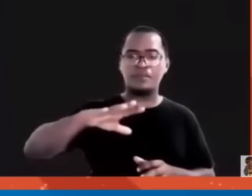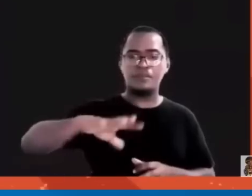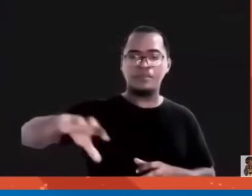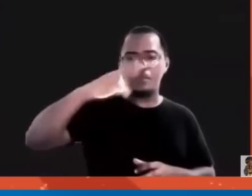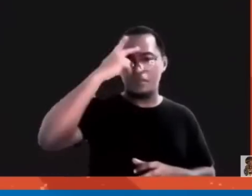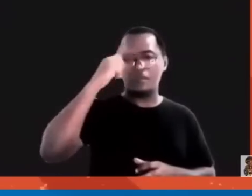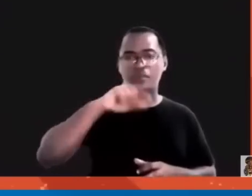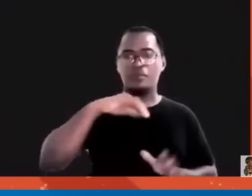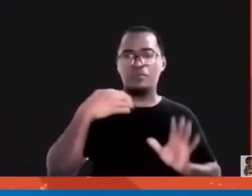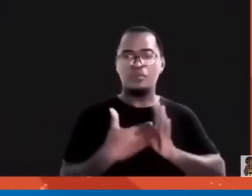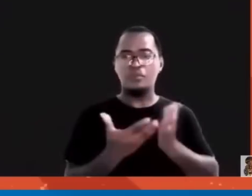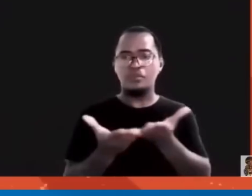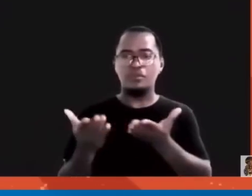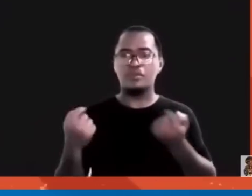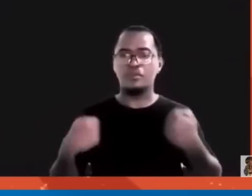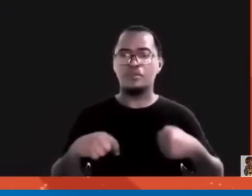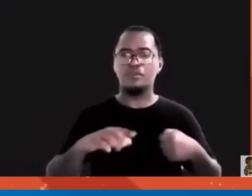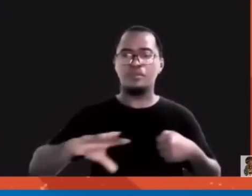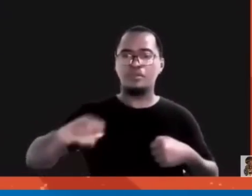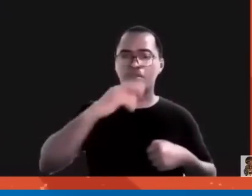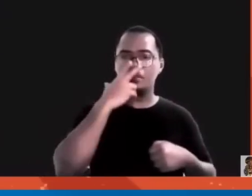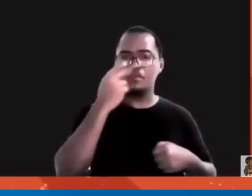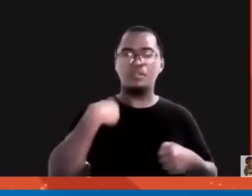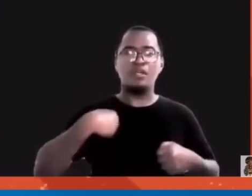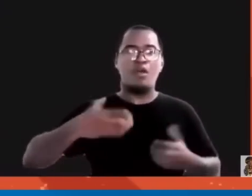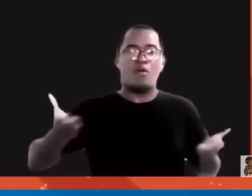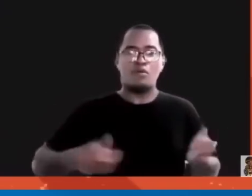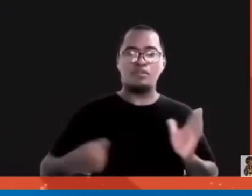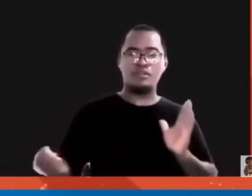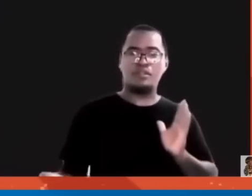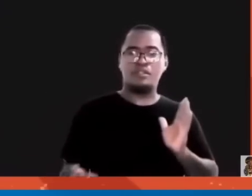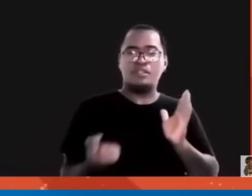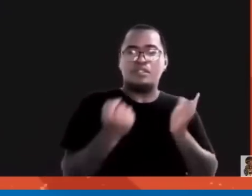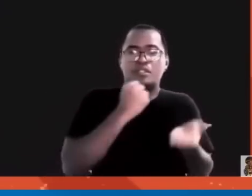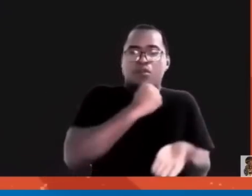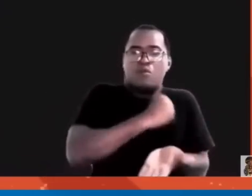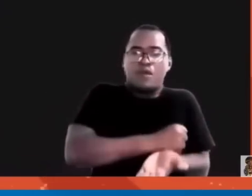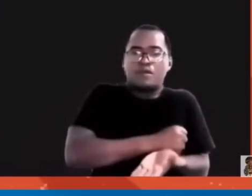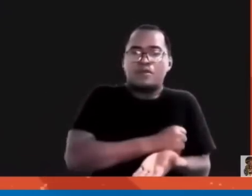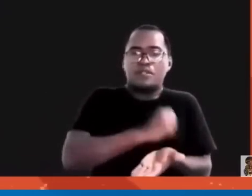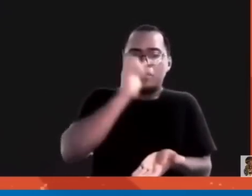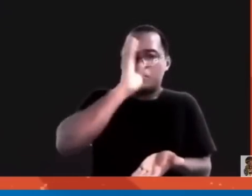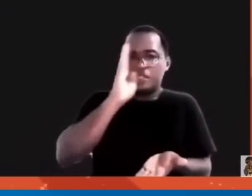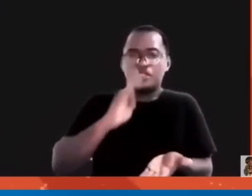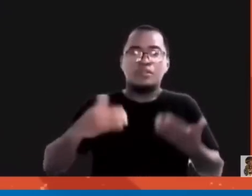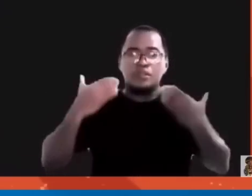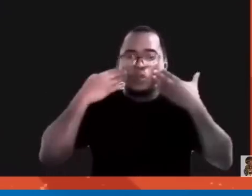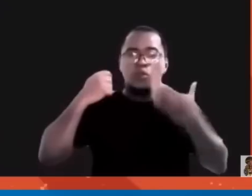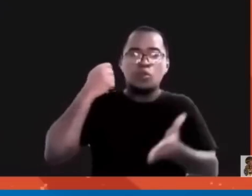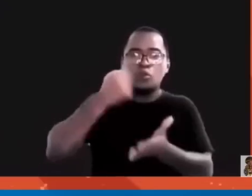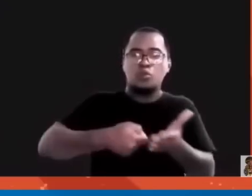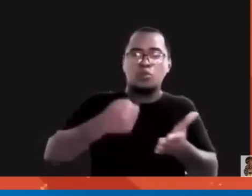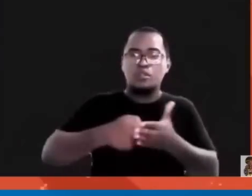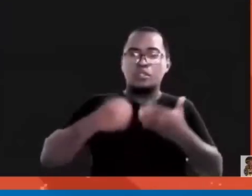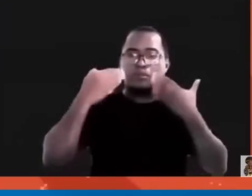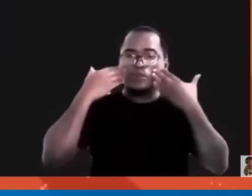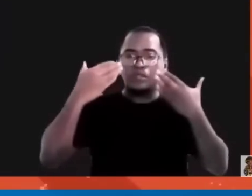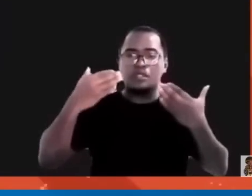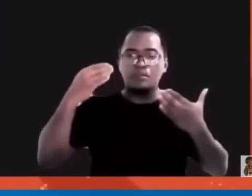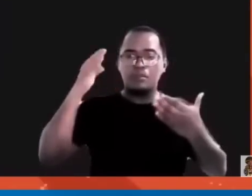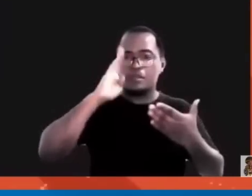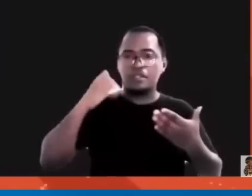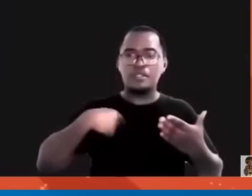os senhores que são os grandes heróis do país hoje. Estão lutando para mostrar ao mundo que o país não